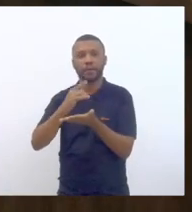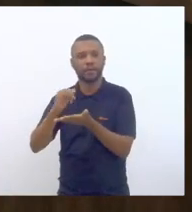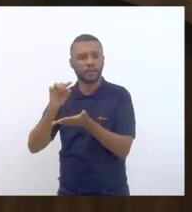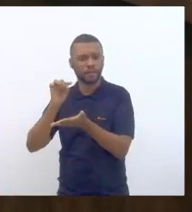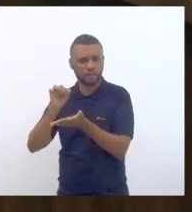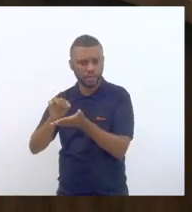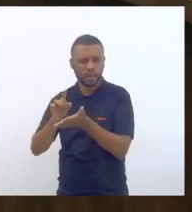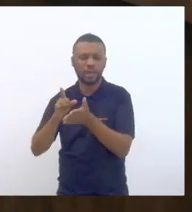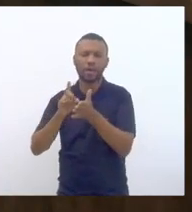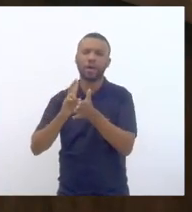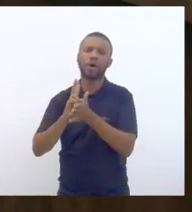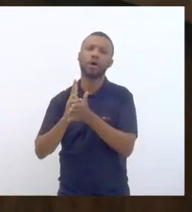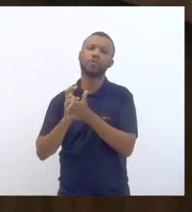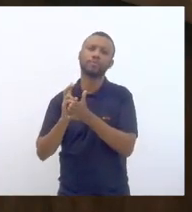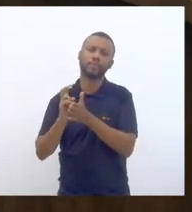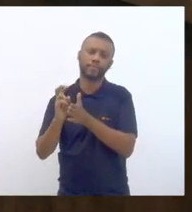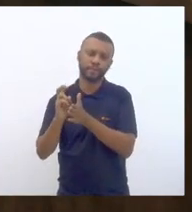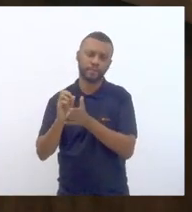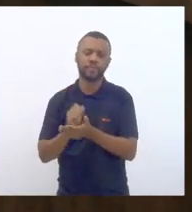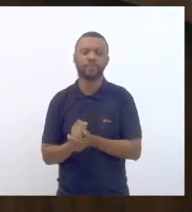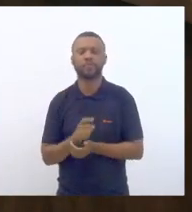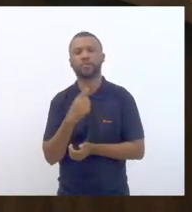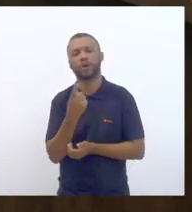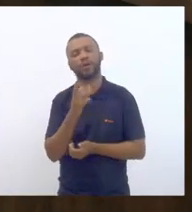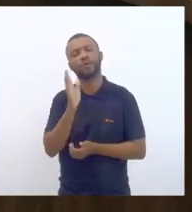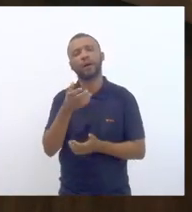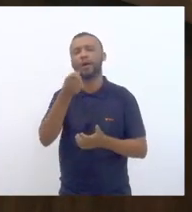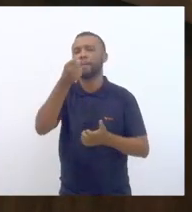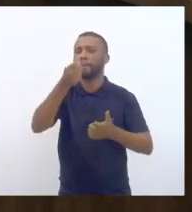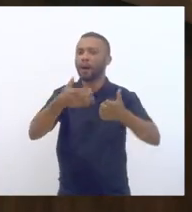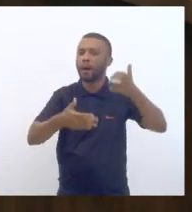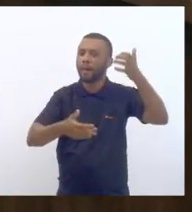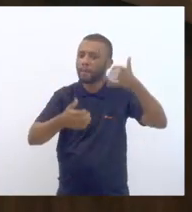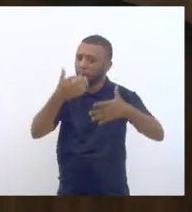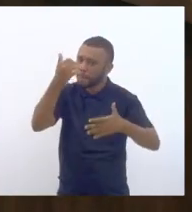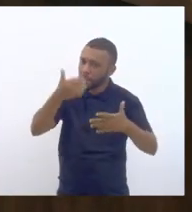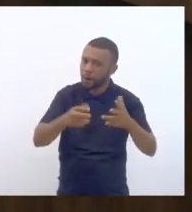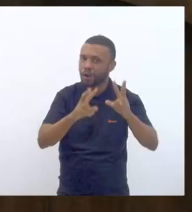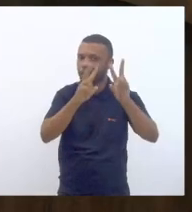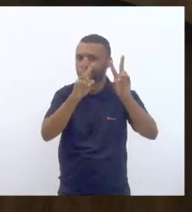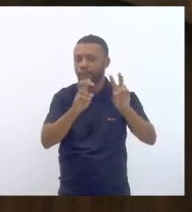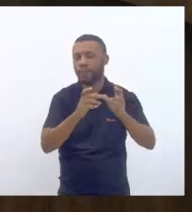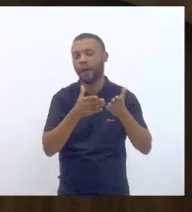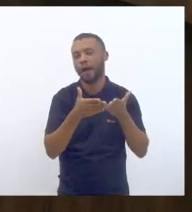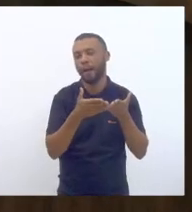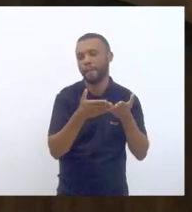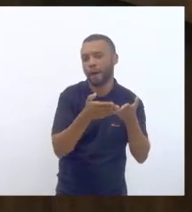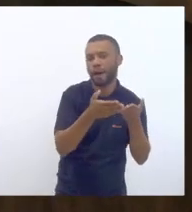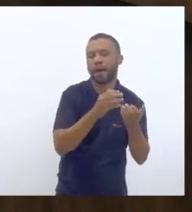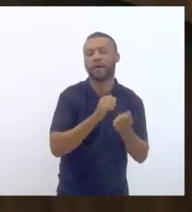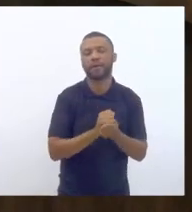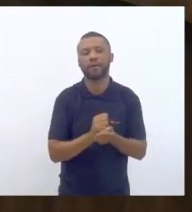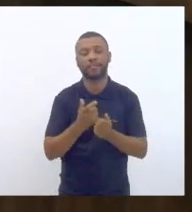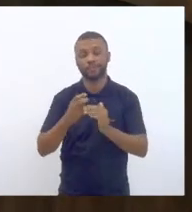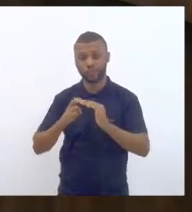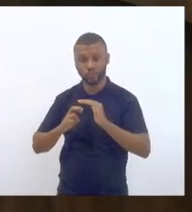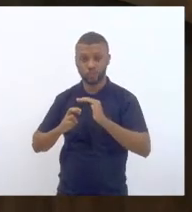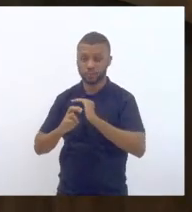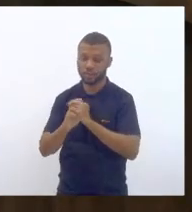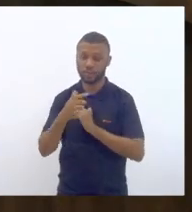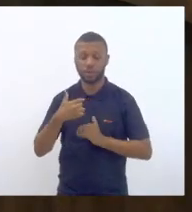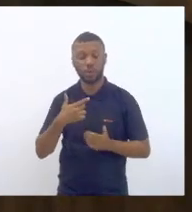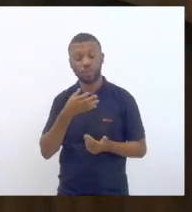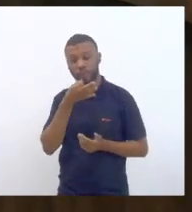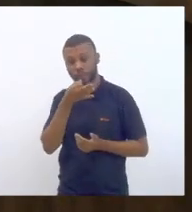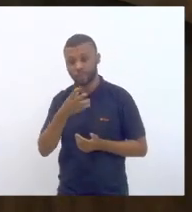Supervia. A gente já trabalhou aqui na questão das barcas, do metrô. E eu,